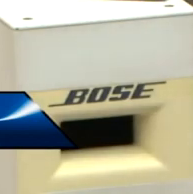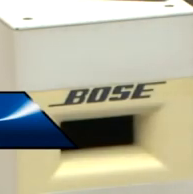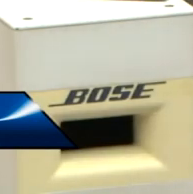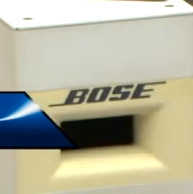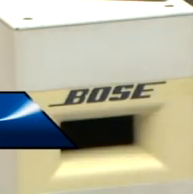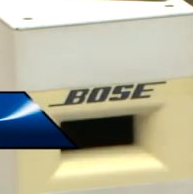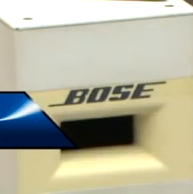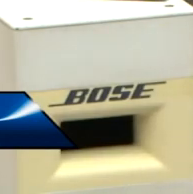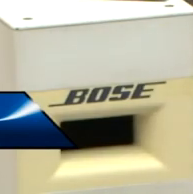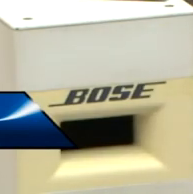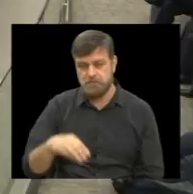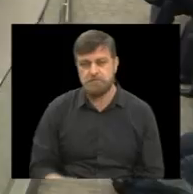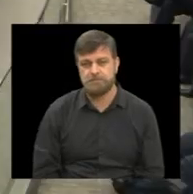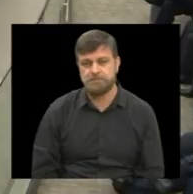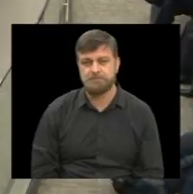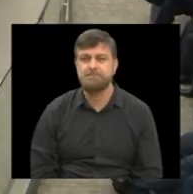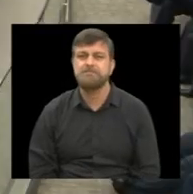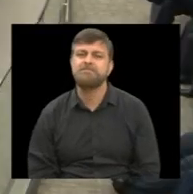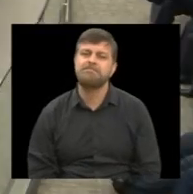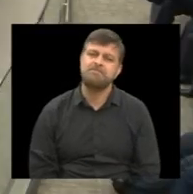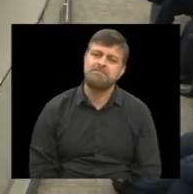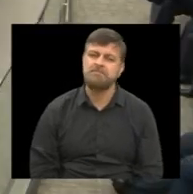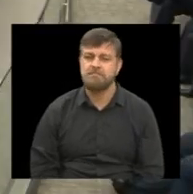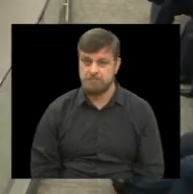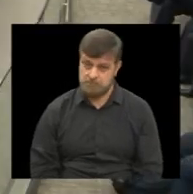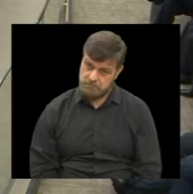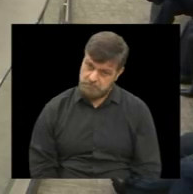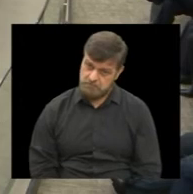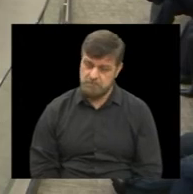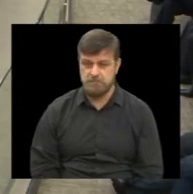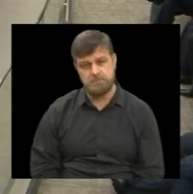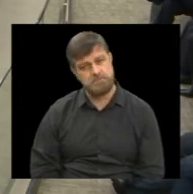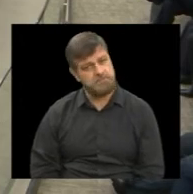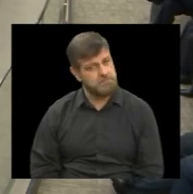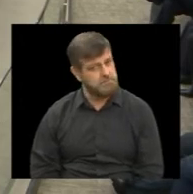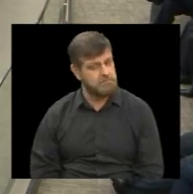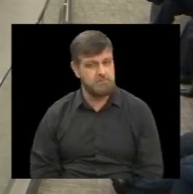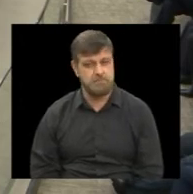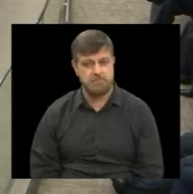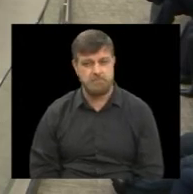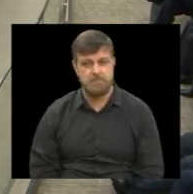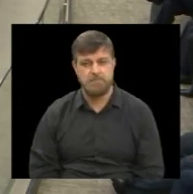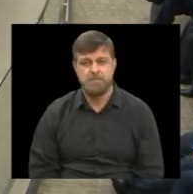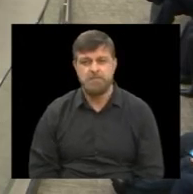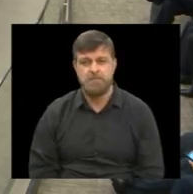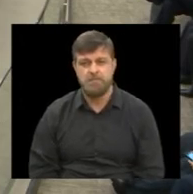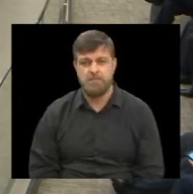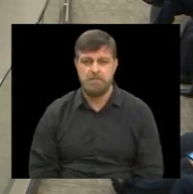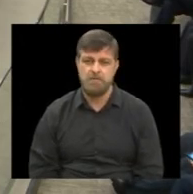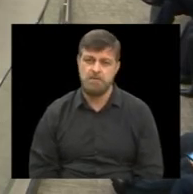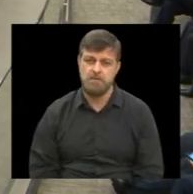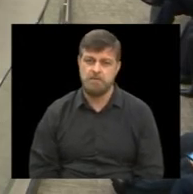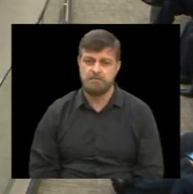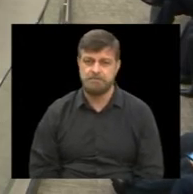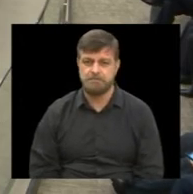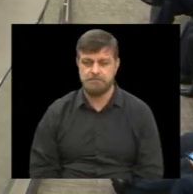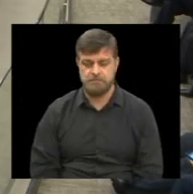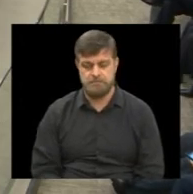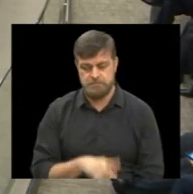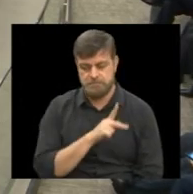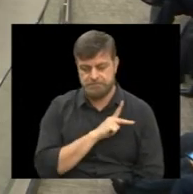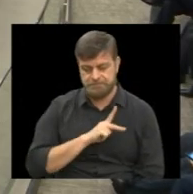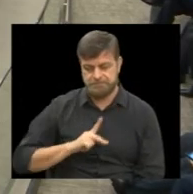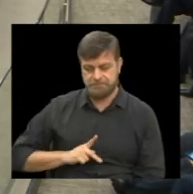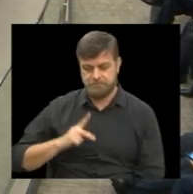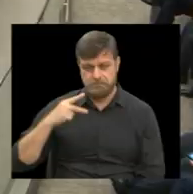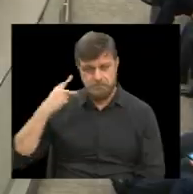do programa Tô Ligado. Com a moção aprovada no plenário, a Câmara Municipal de Campinas passa a expressar seu posicionamento